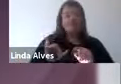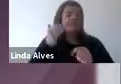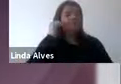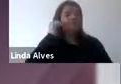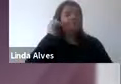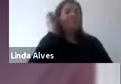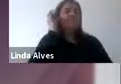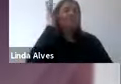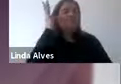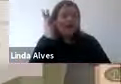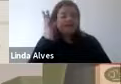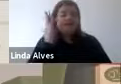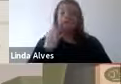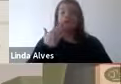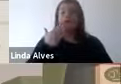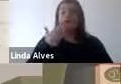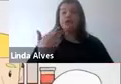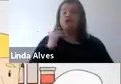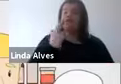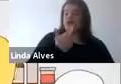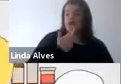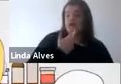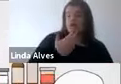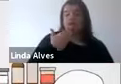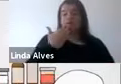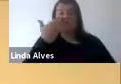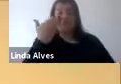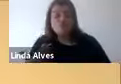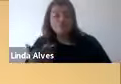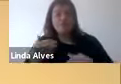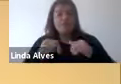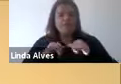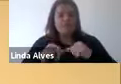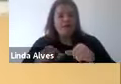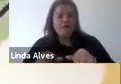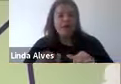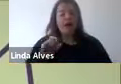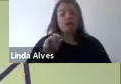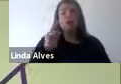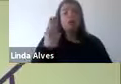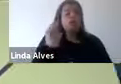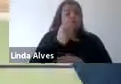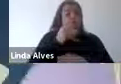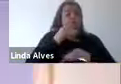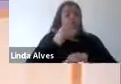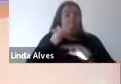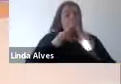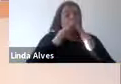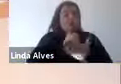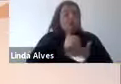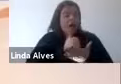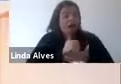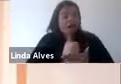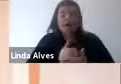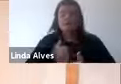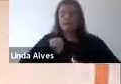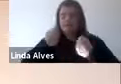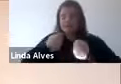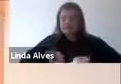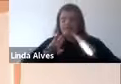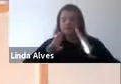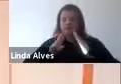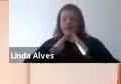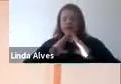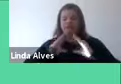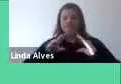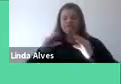aquele pedido no restaurante, mercado, farmácia e receber tudo no conforto do seu lar. Você pode efetuar o